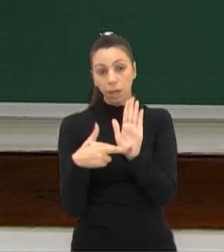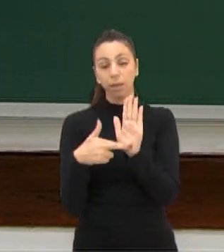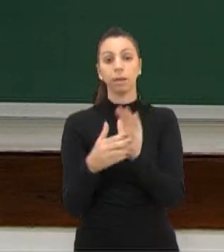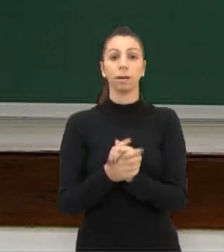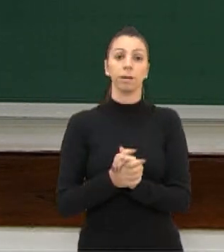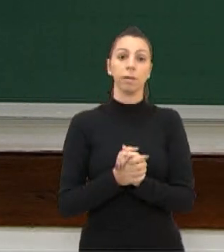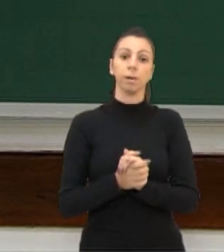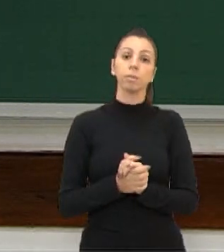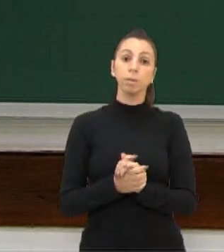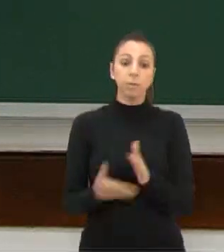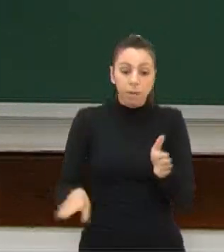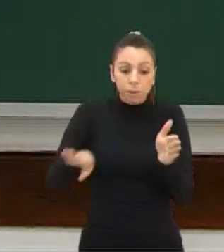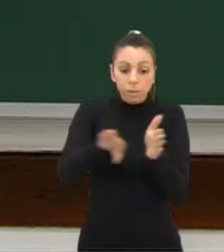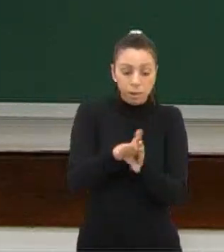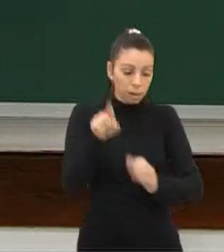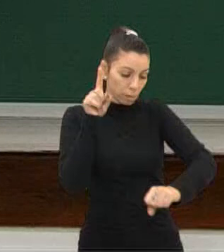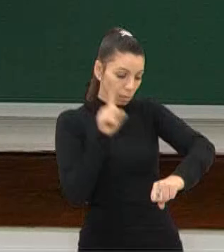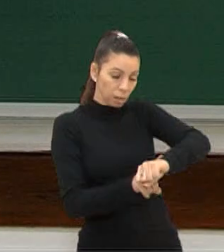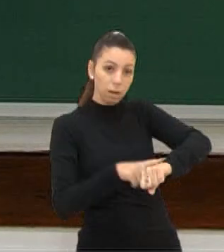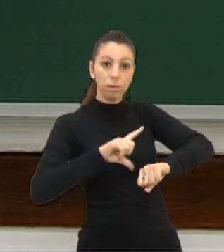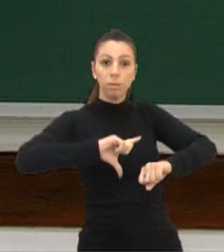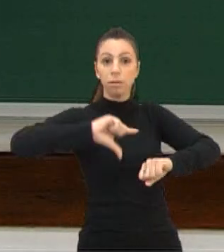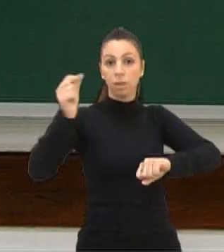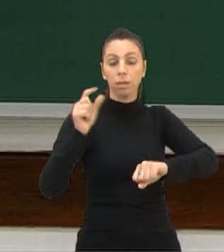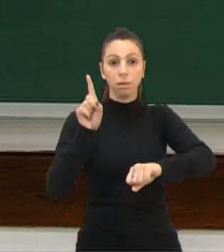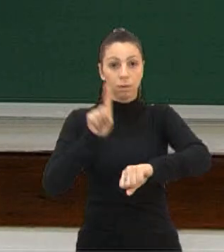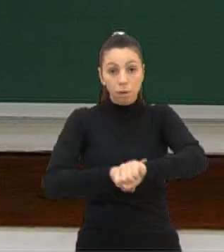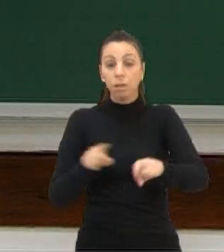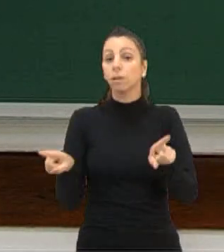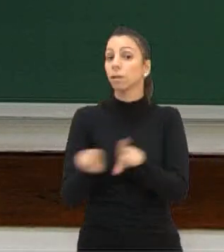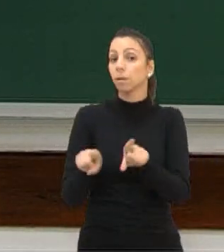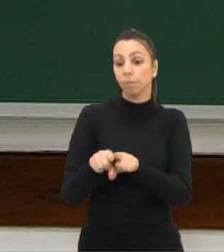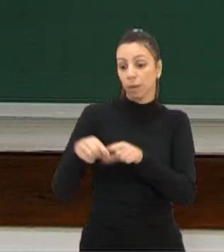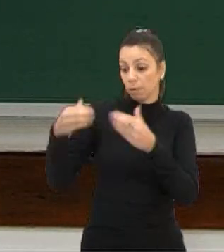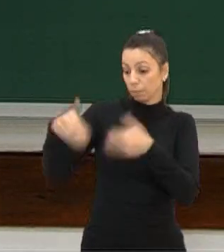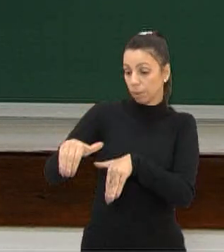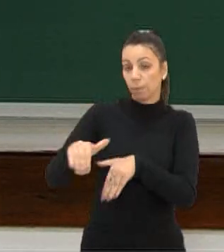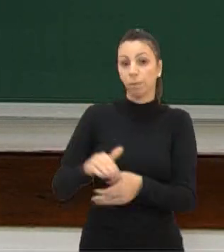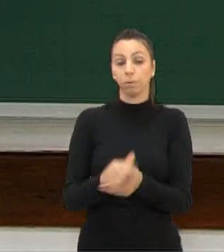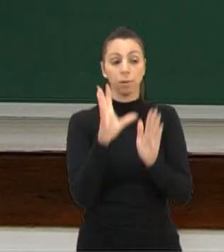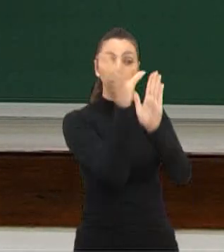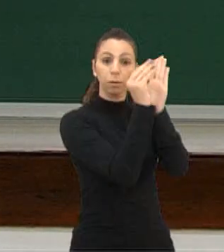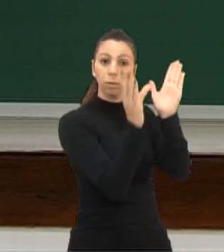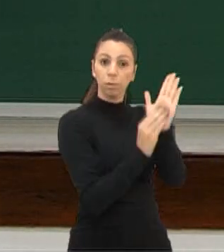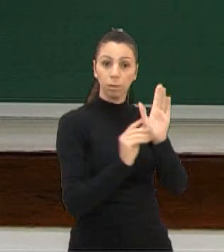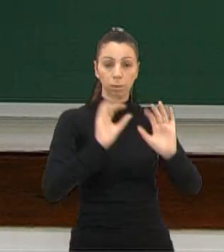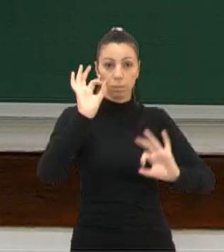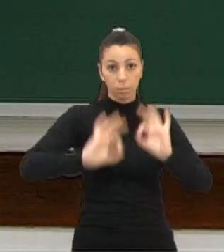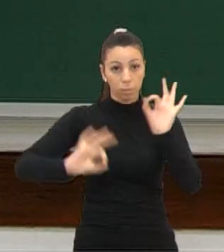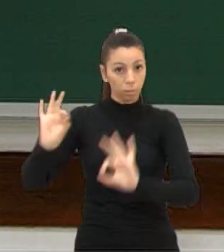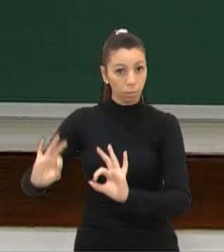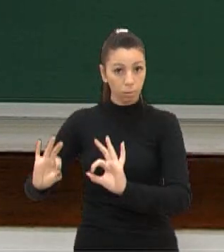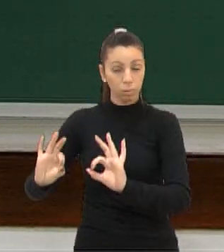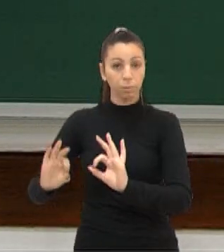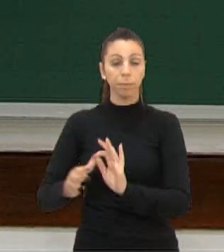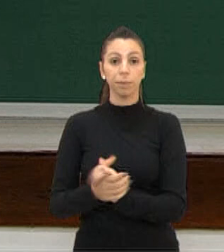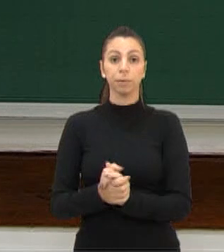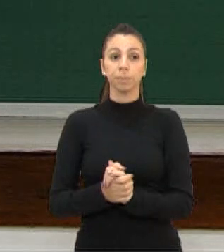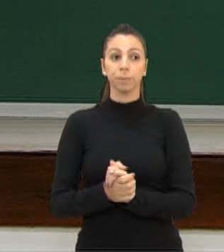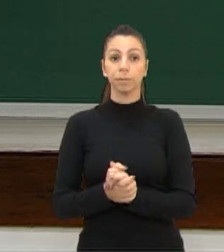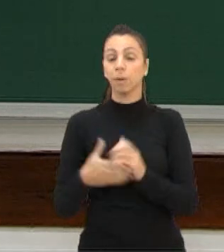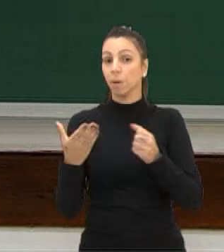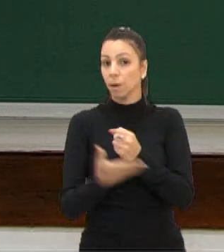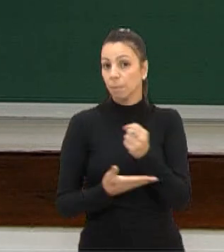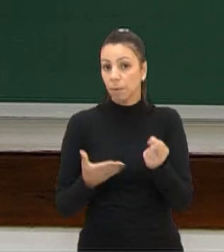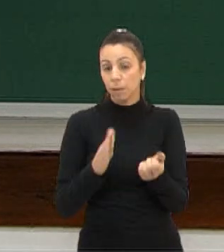X, vai sair no horário Y, vai ter que fazer prova, vai seguir um conteúdo programático, que ele é base